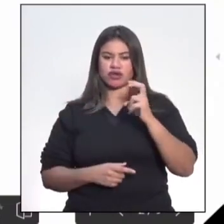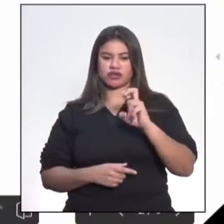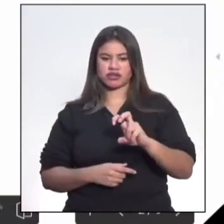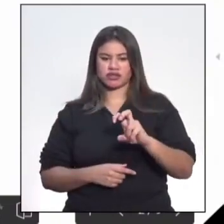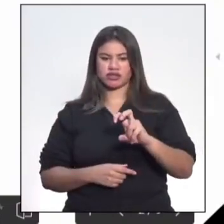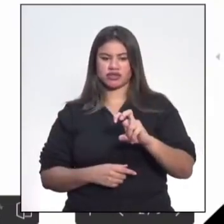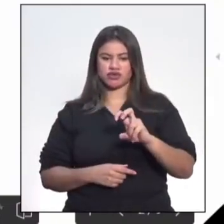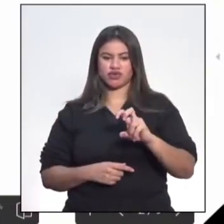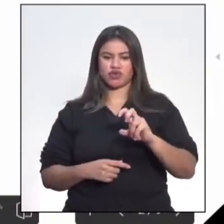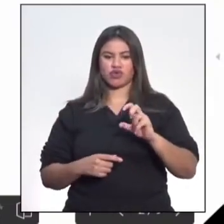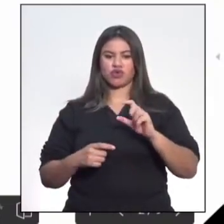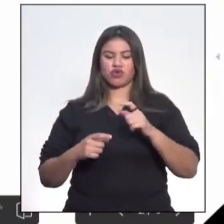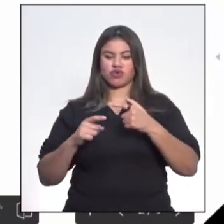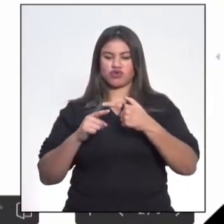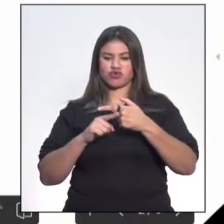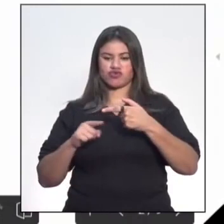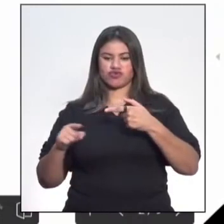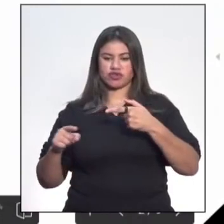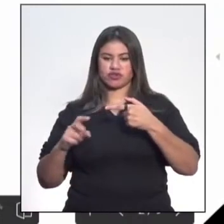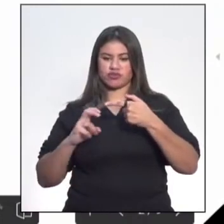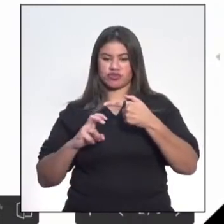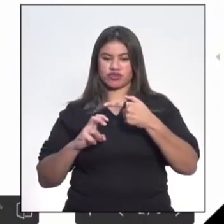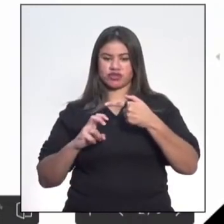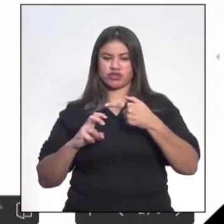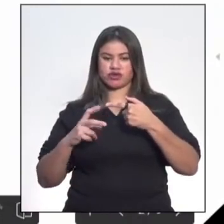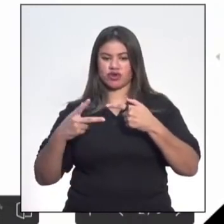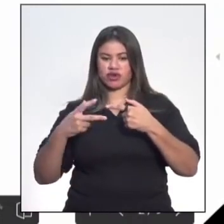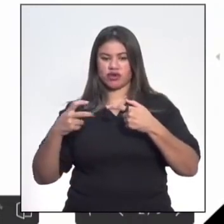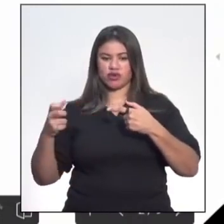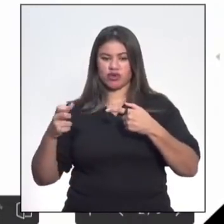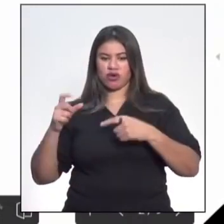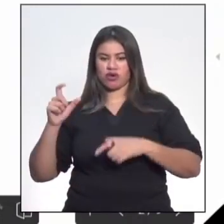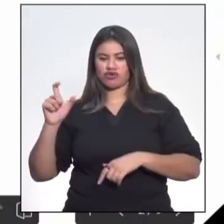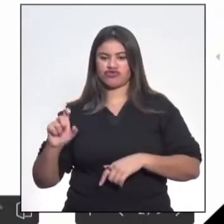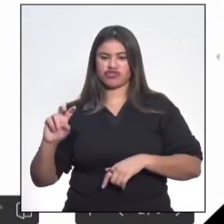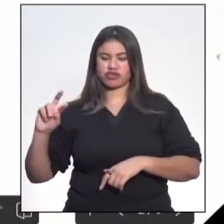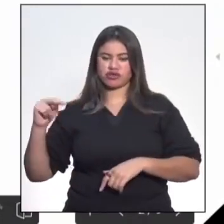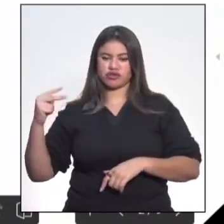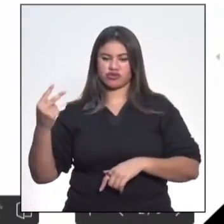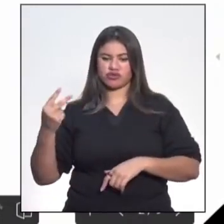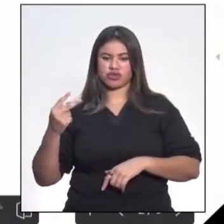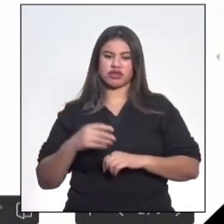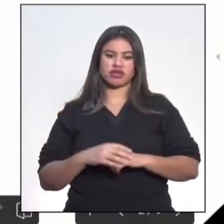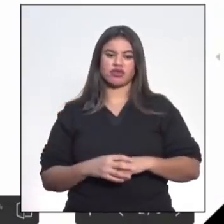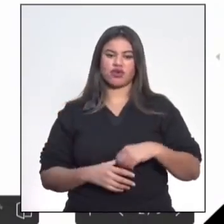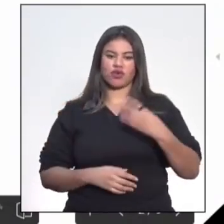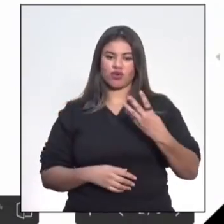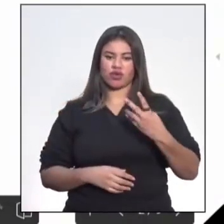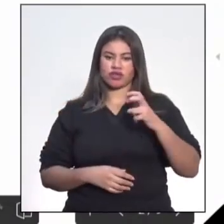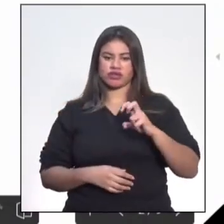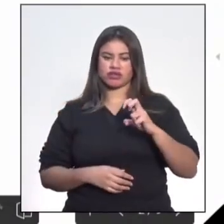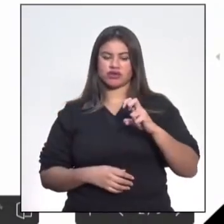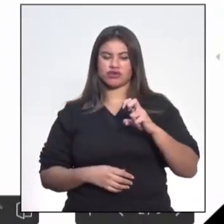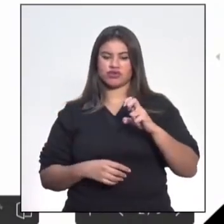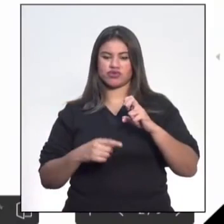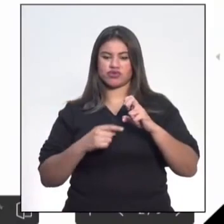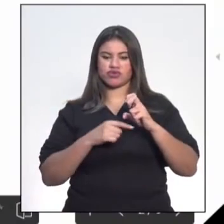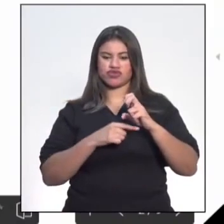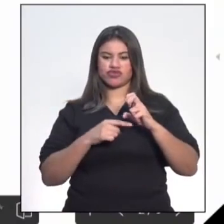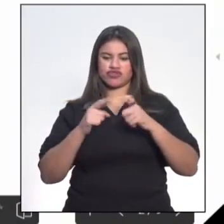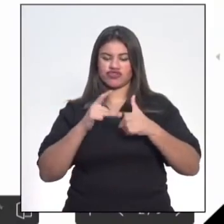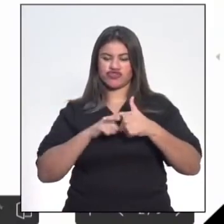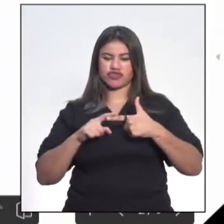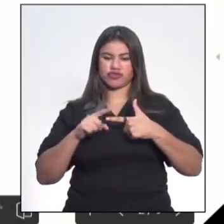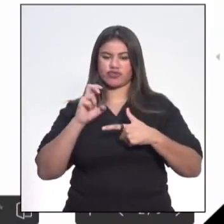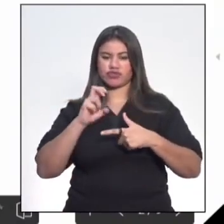45 dividido por 5 é igual ao meu x ao quadrado. 45 dividido por 5 dá 9. Então,